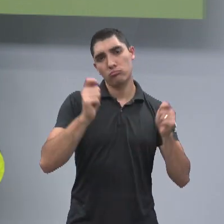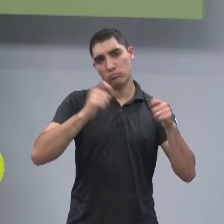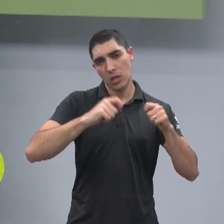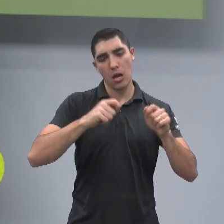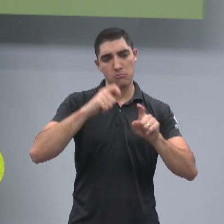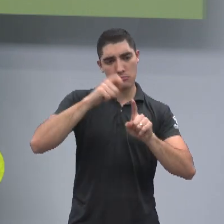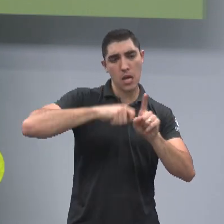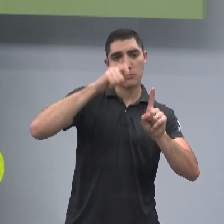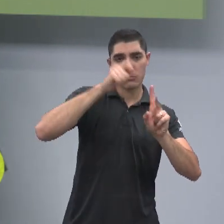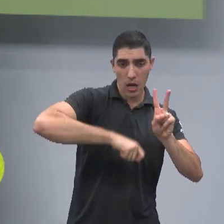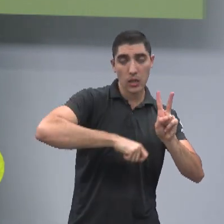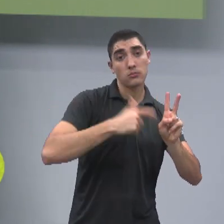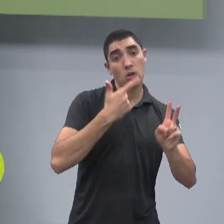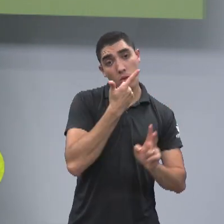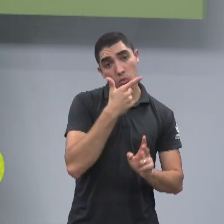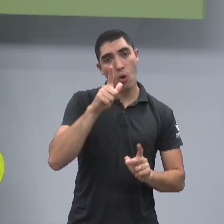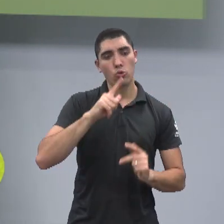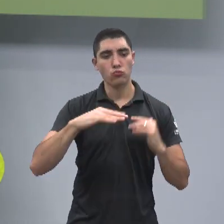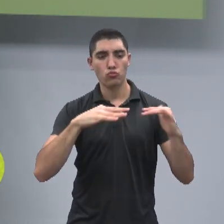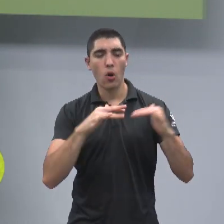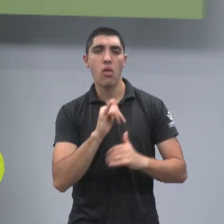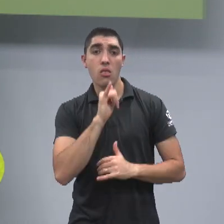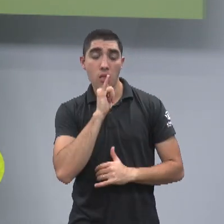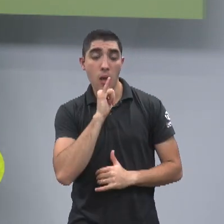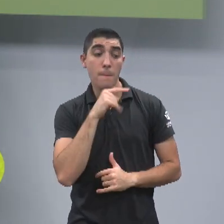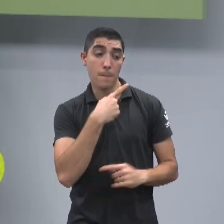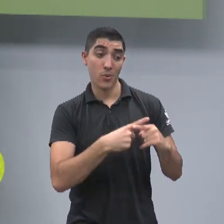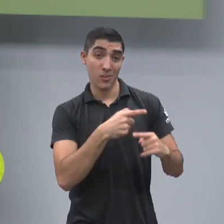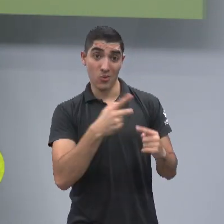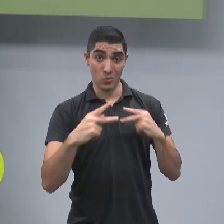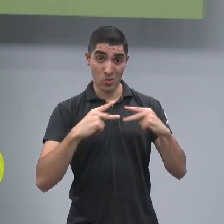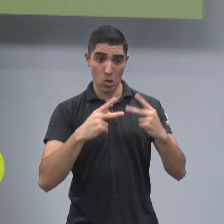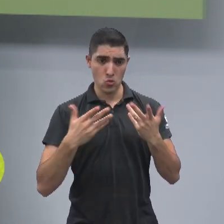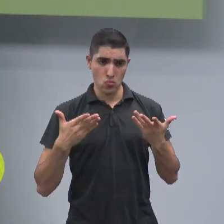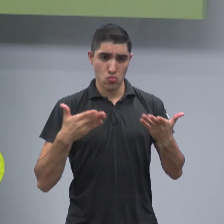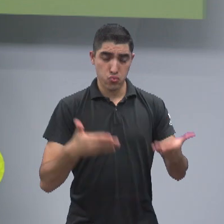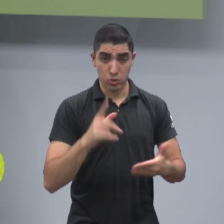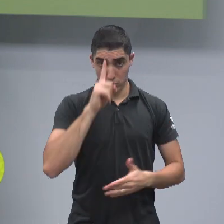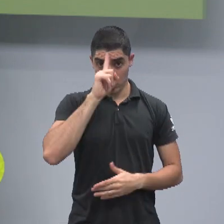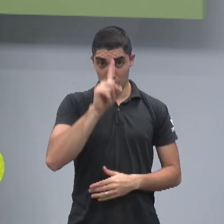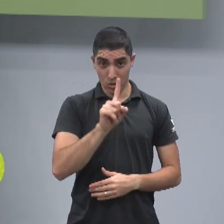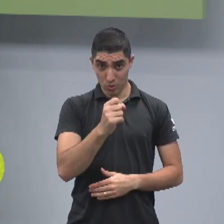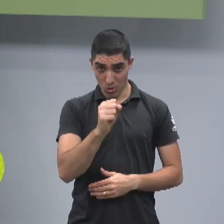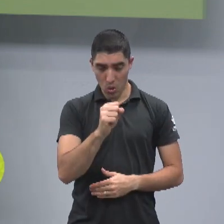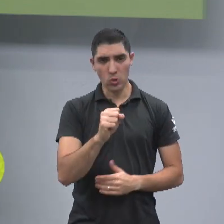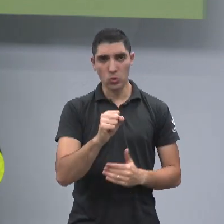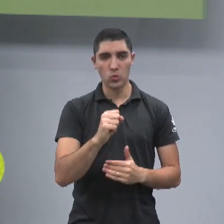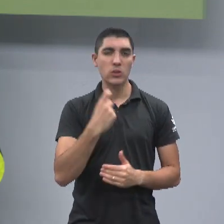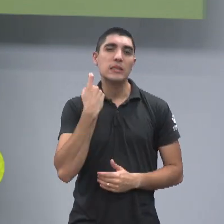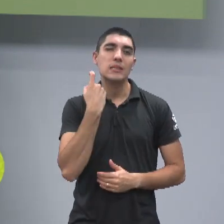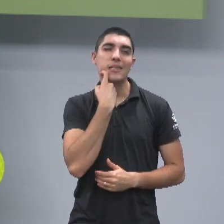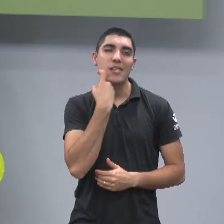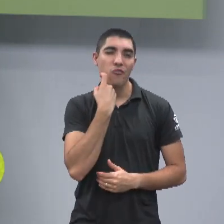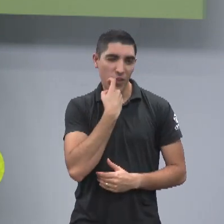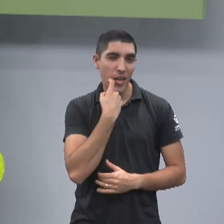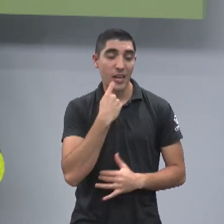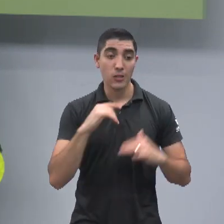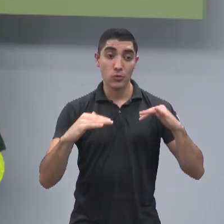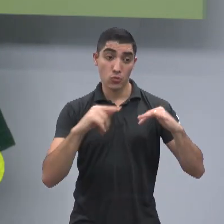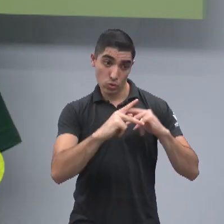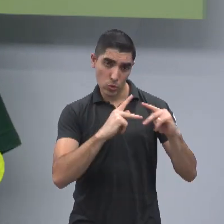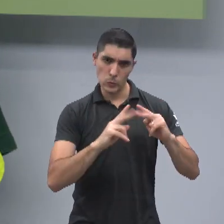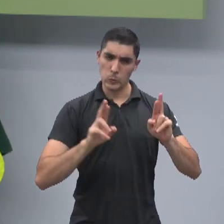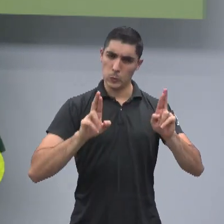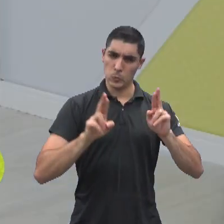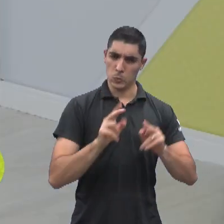algum amistoso para chegar bem no dia 18, na estreia, uma sexta-feira no Tênis Clube, bem entrosado aí para